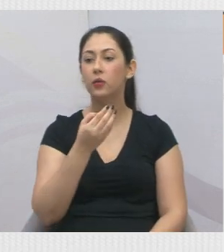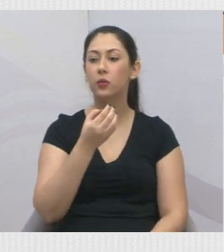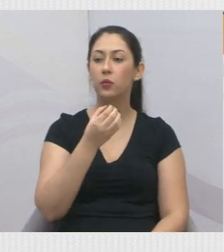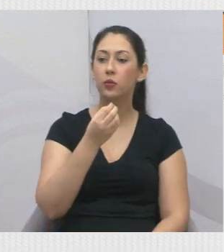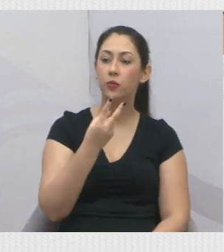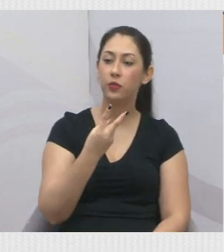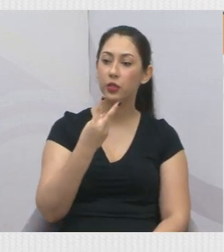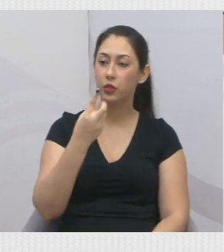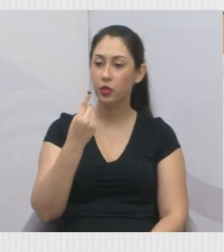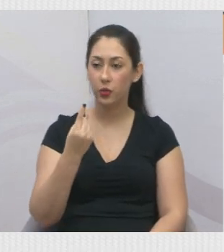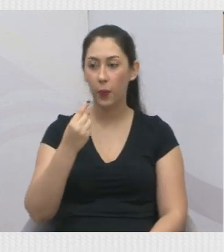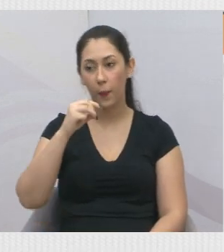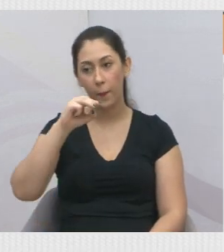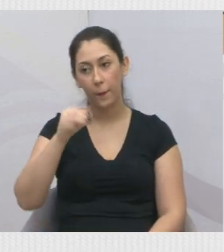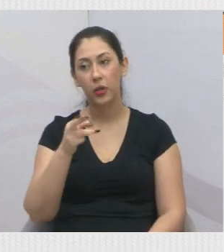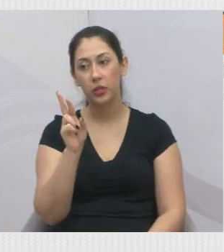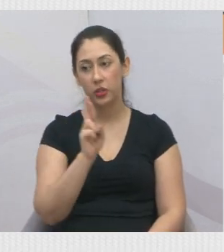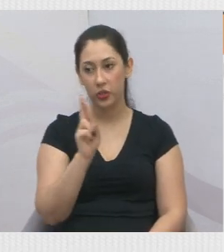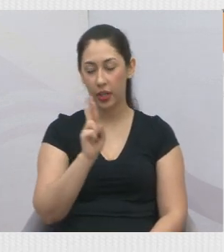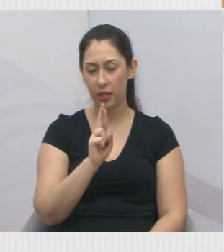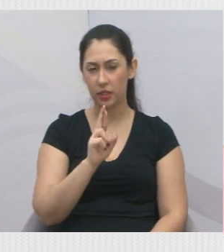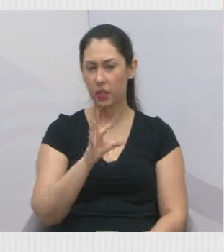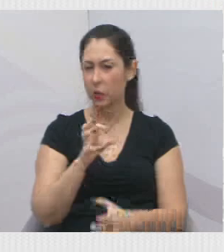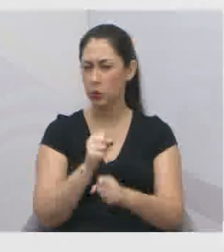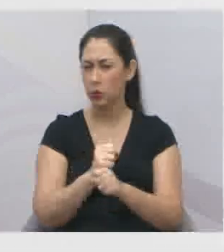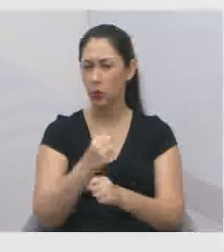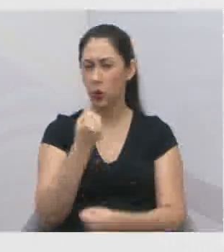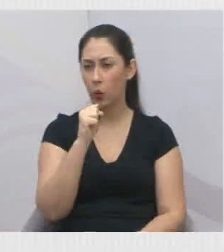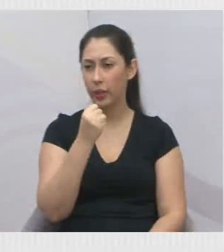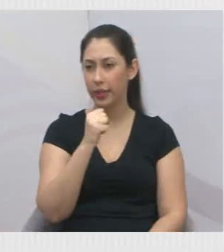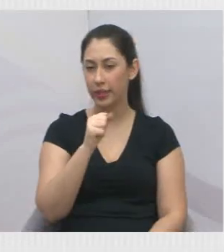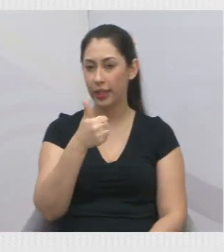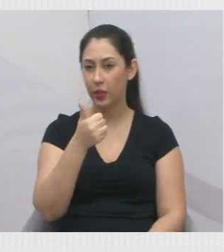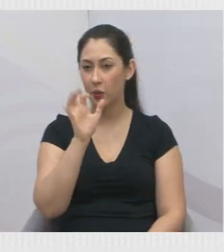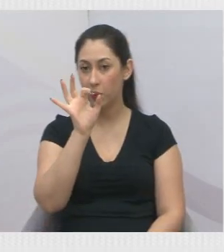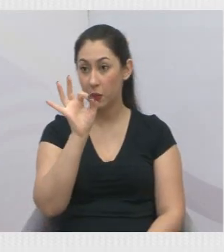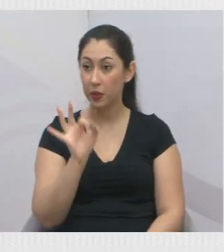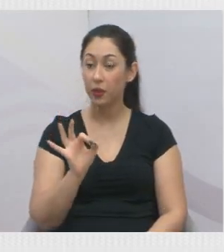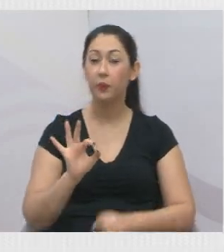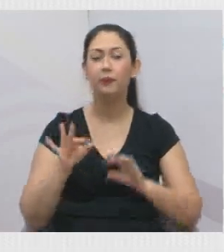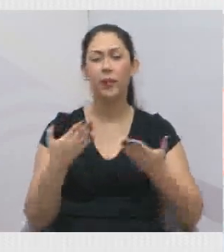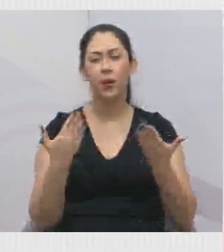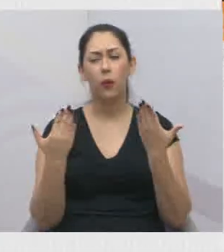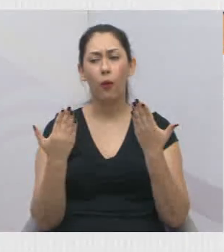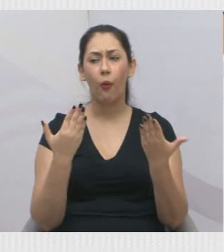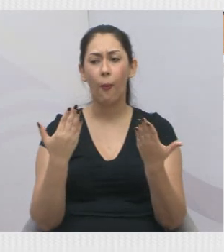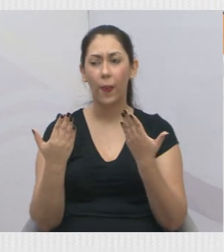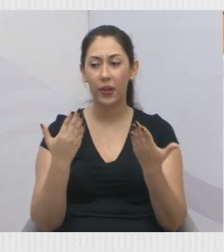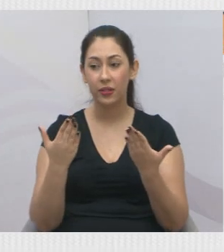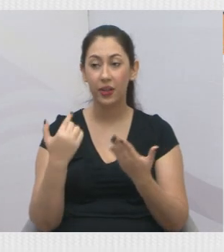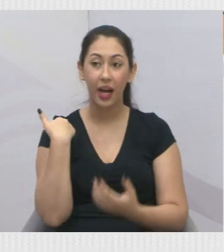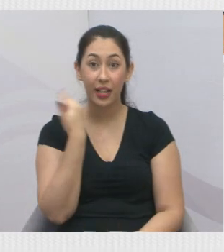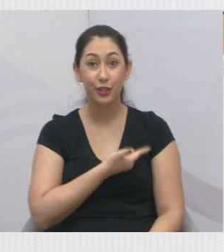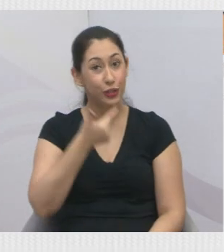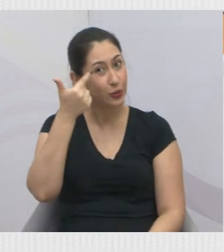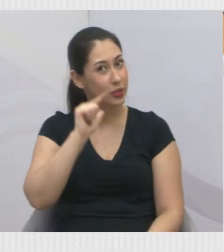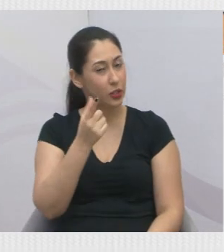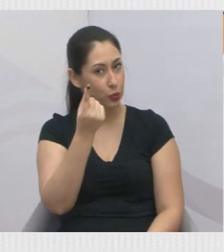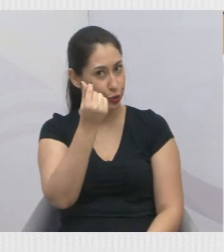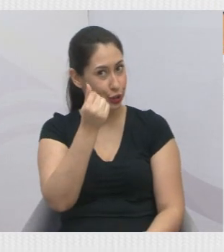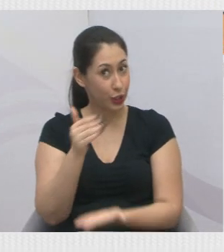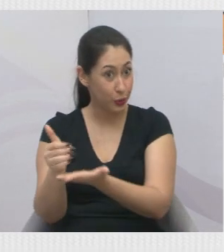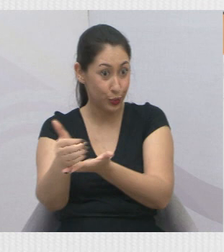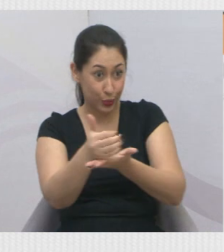1.021.923, 81%. Se nós olharmos, arrecadamos acima de 100 e